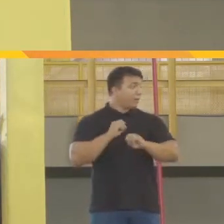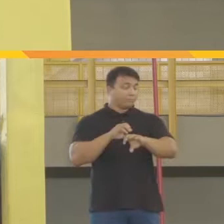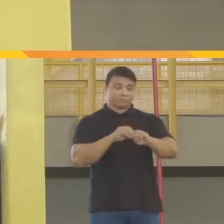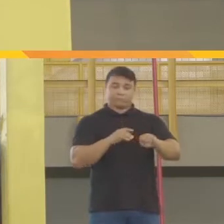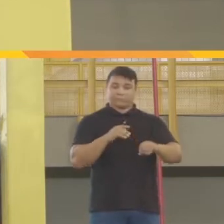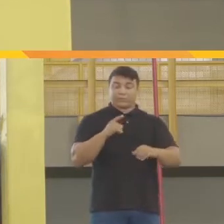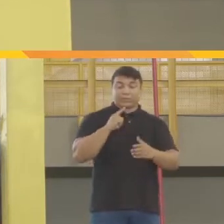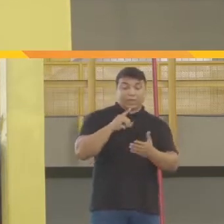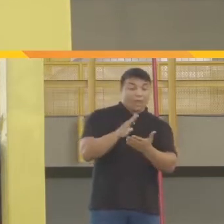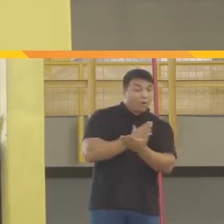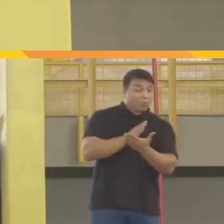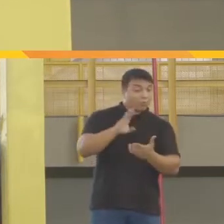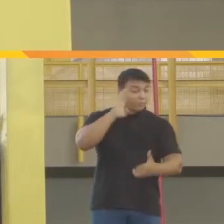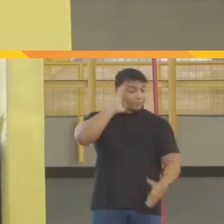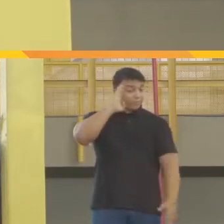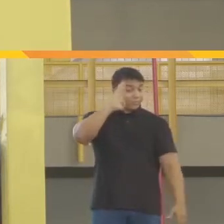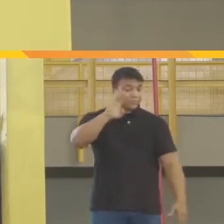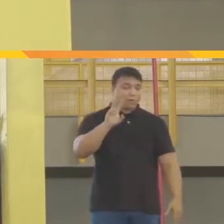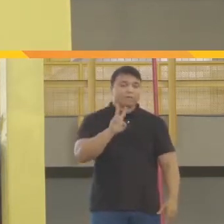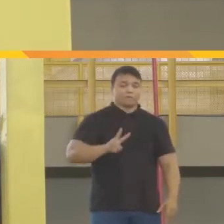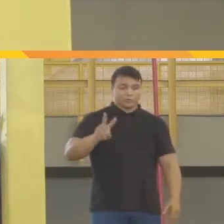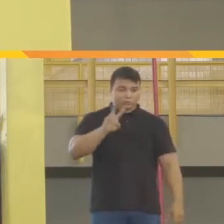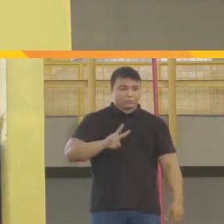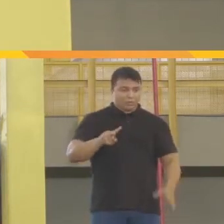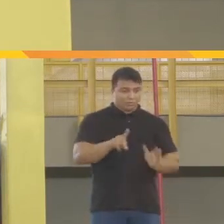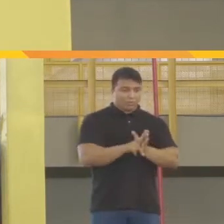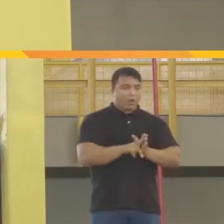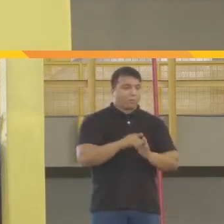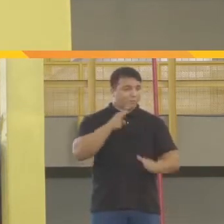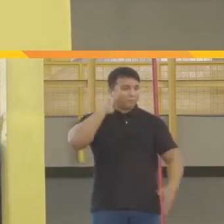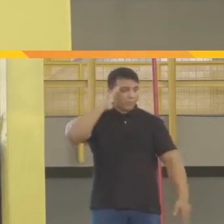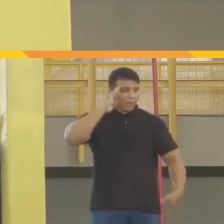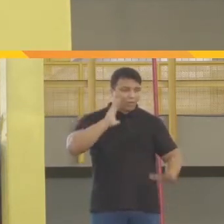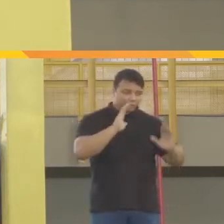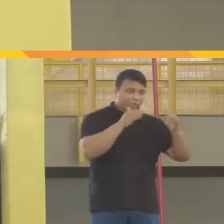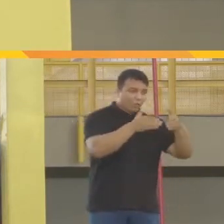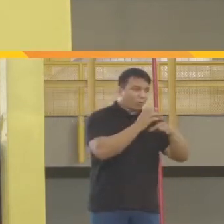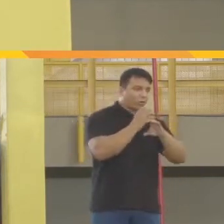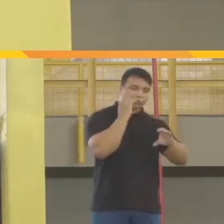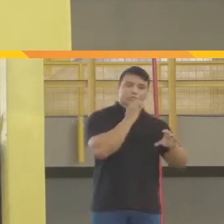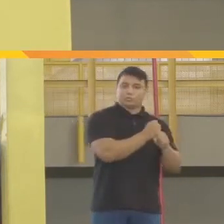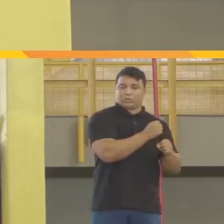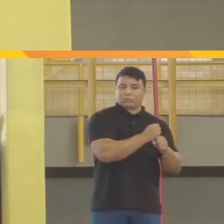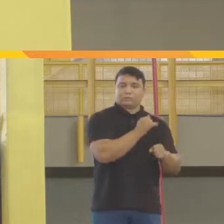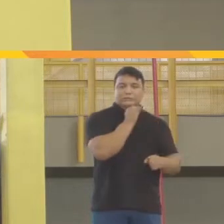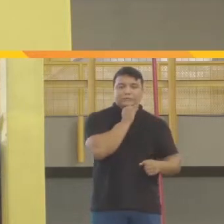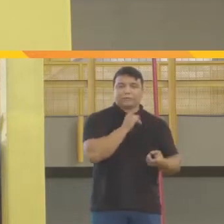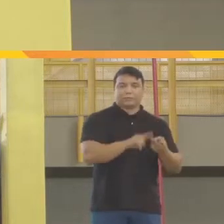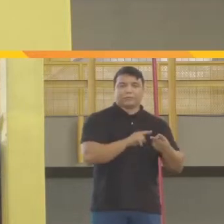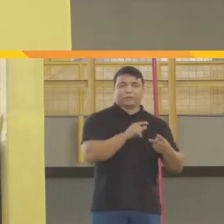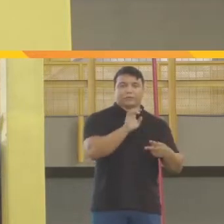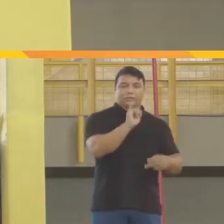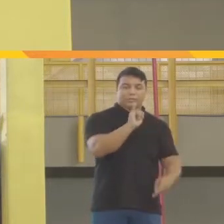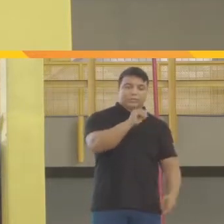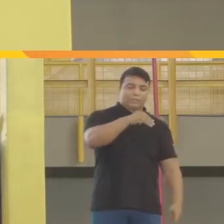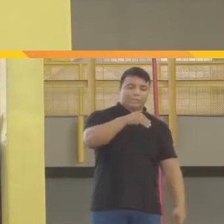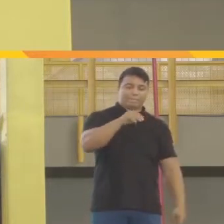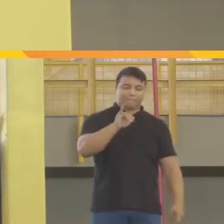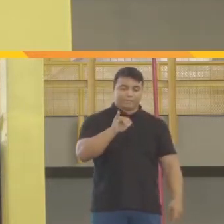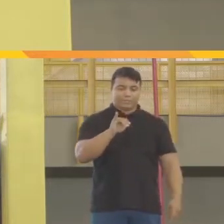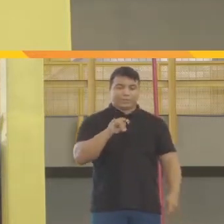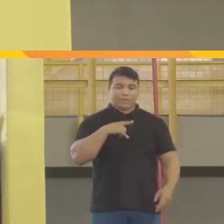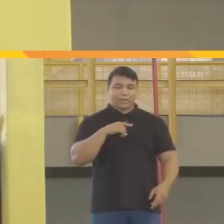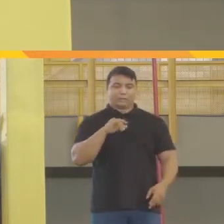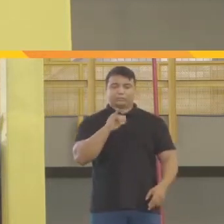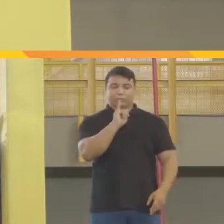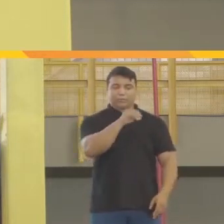hoje, alguns dos principais vestibulares militares são voltados para a engenharia. O IME, Instituto Militar